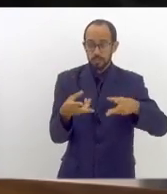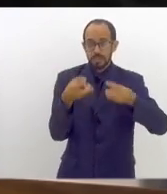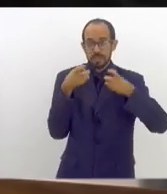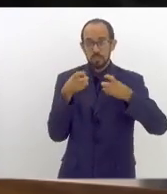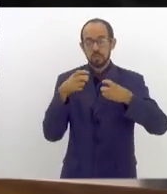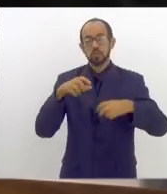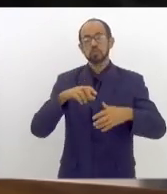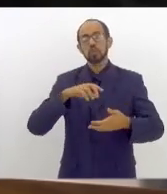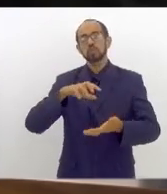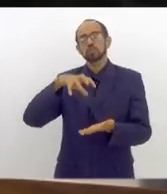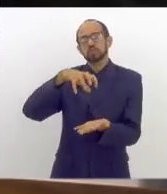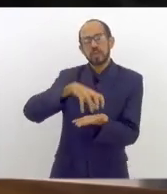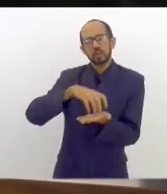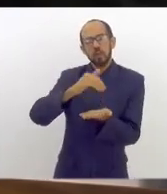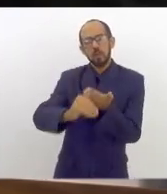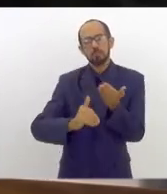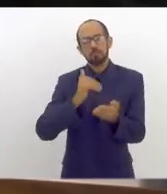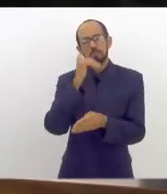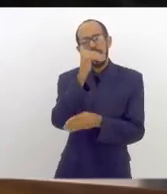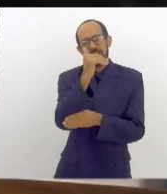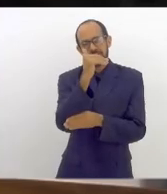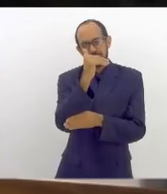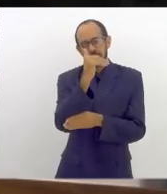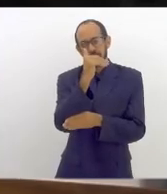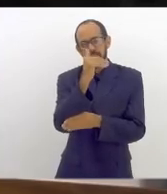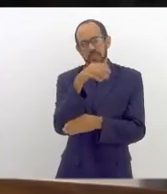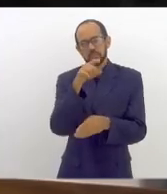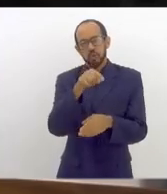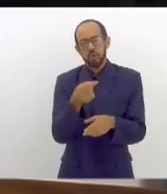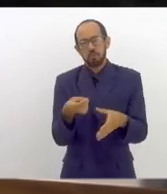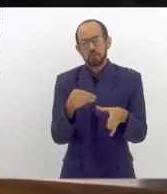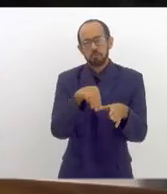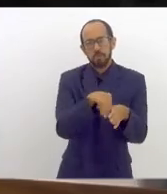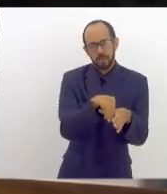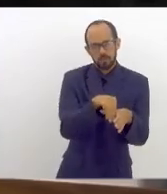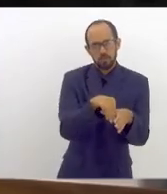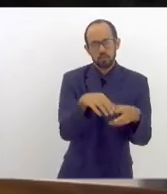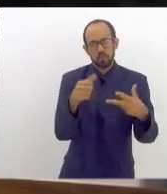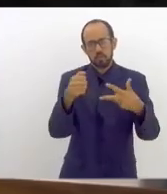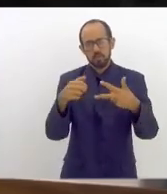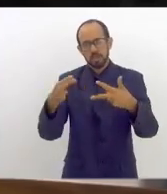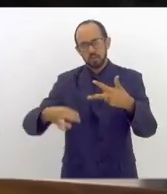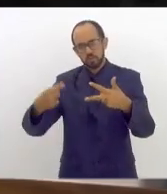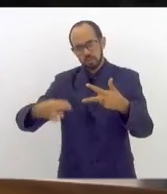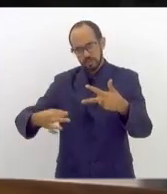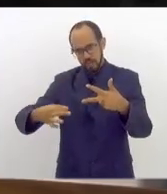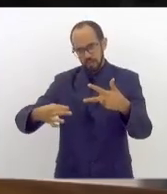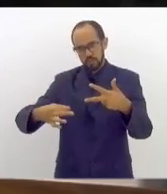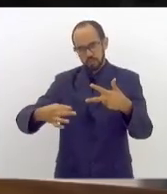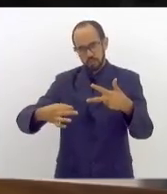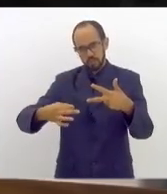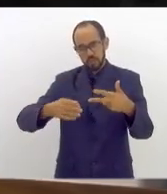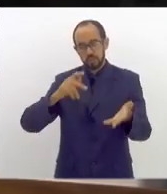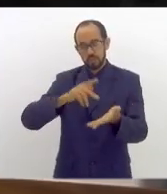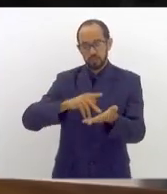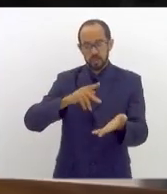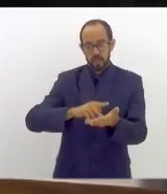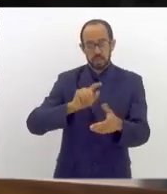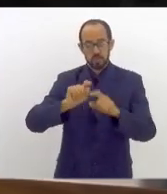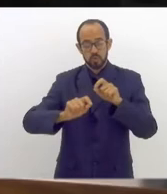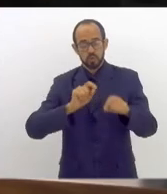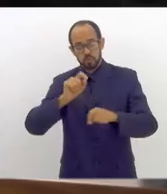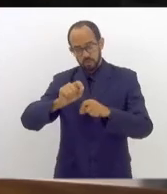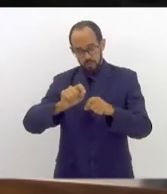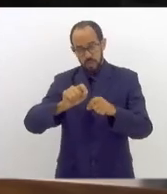um segmento maior como integrante de um dos poderes do Estado O Poder Judiciário O que é efetivamente além